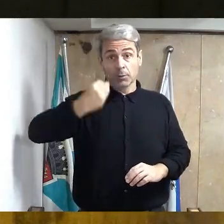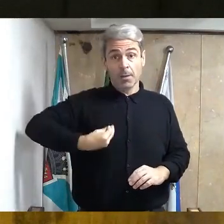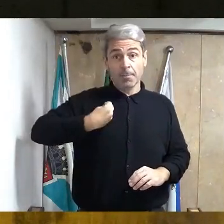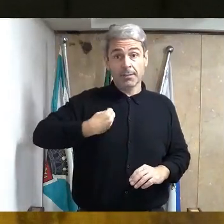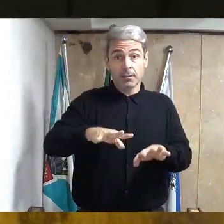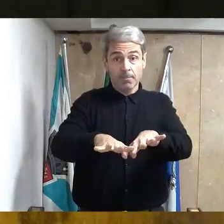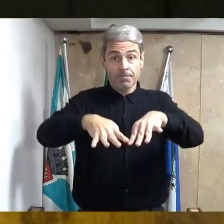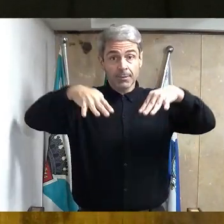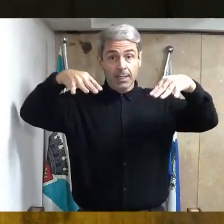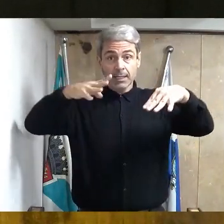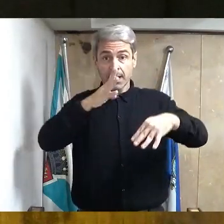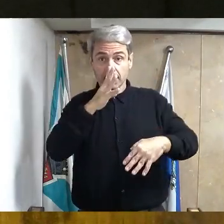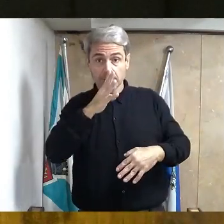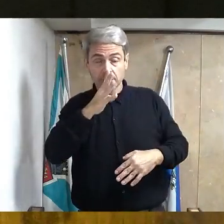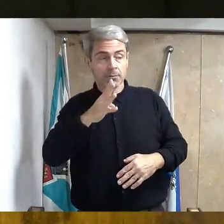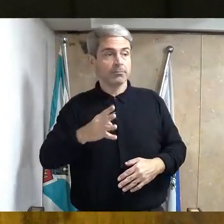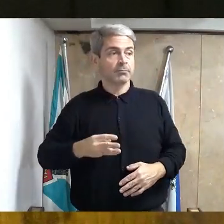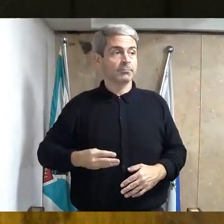galeria.